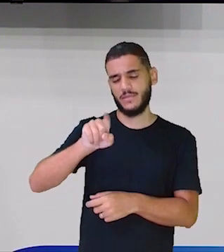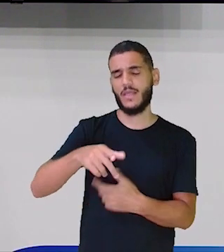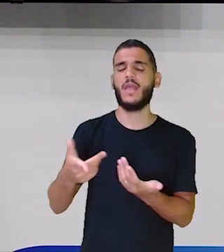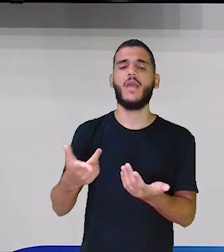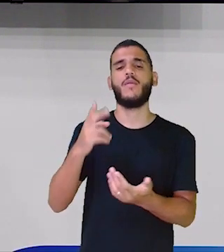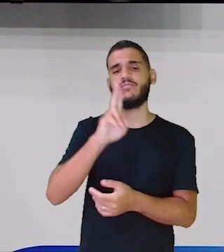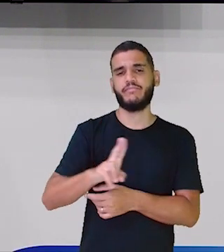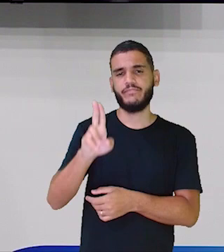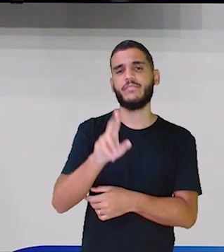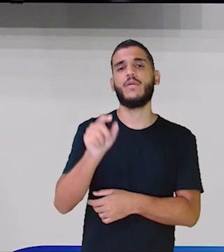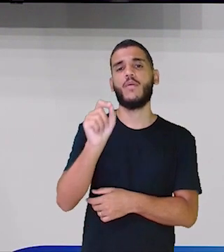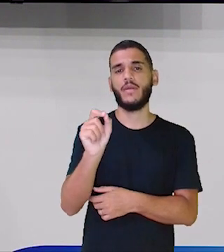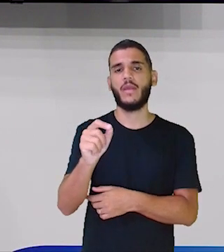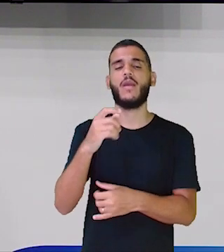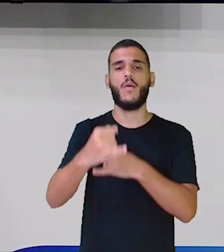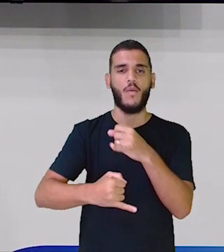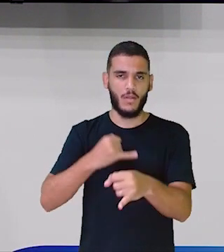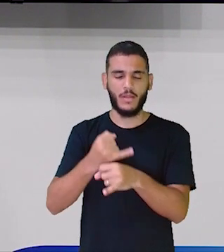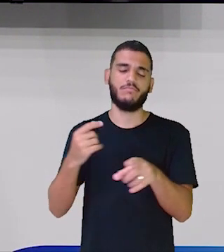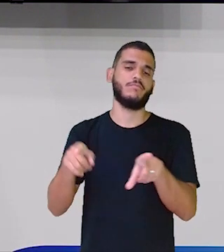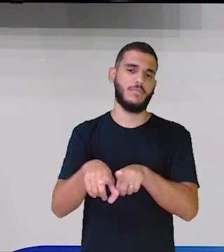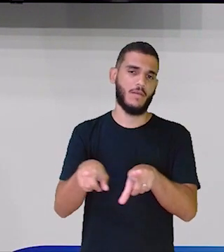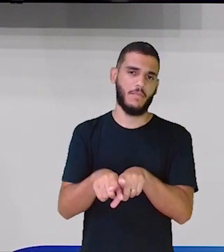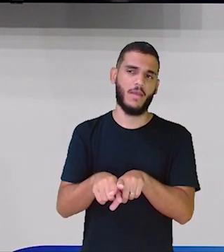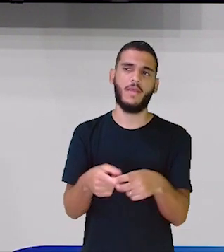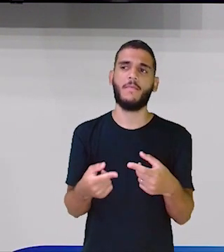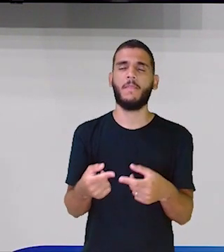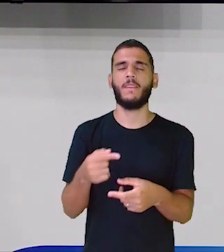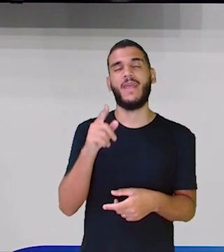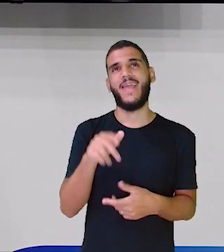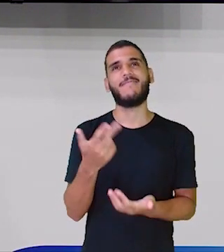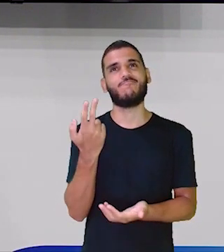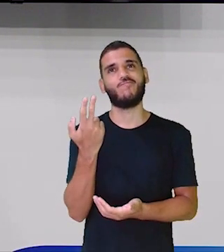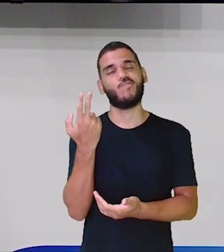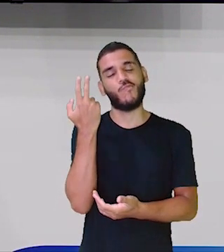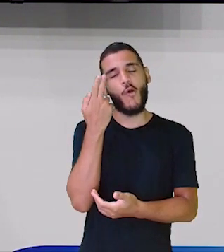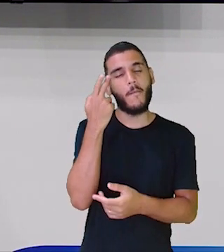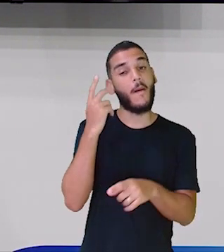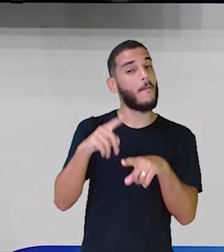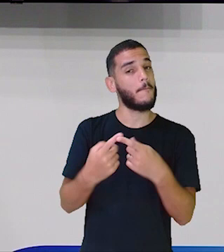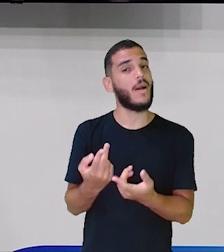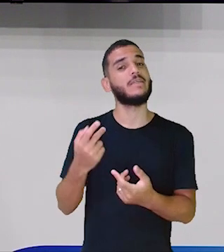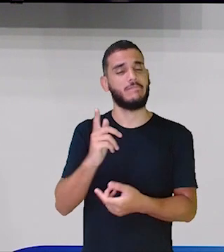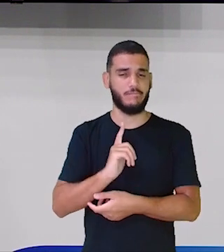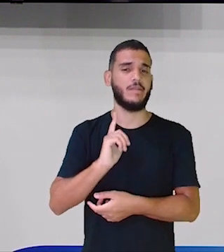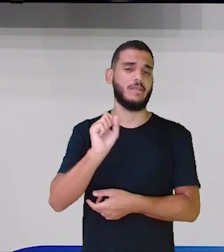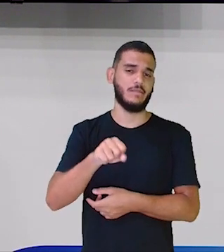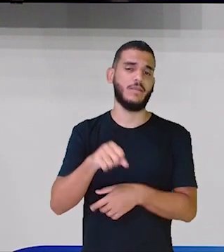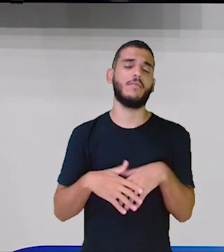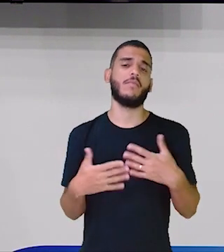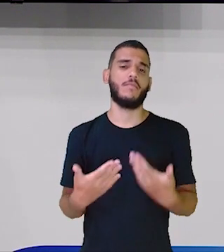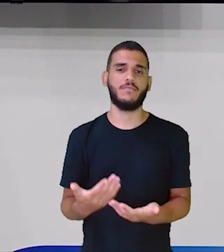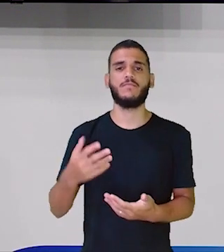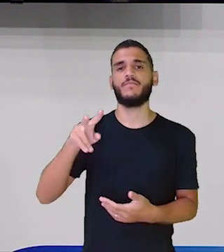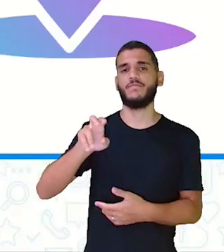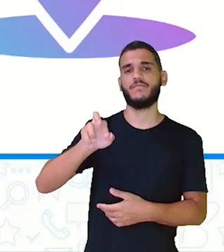forma online. E também ainda em papel, não é tão comum mais o seu uso, mas ainda existe. Os verbetes